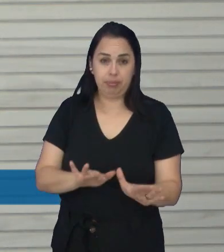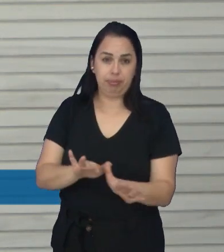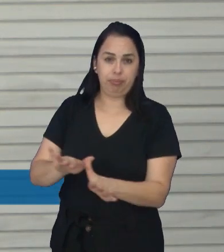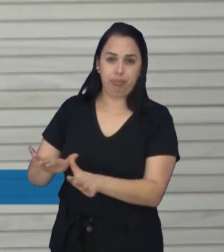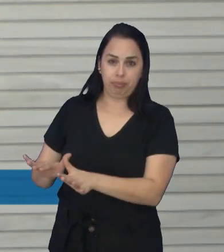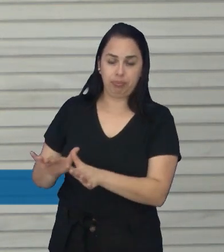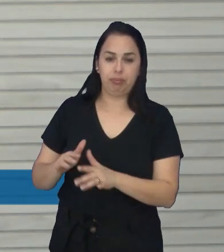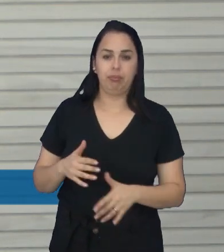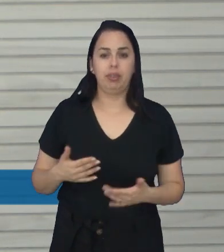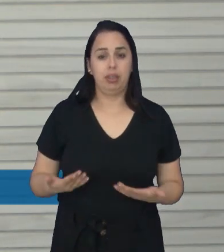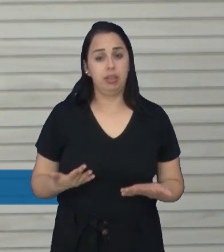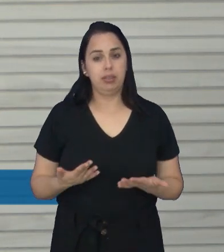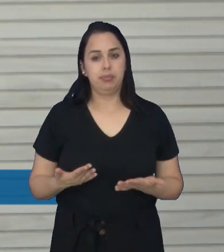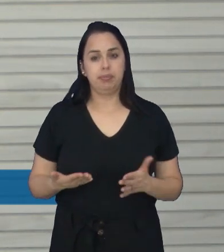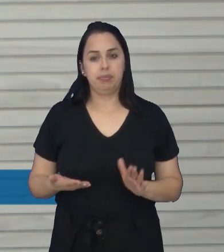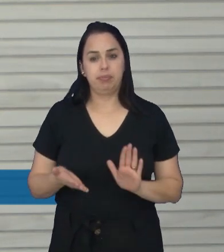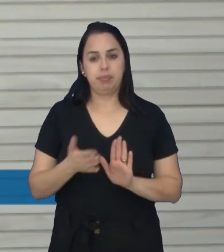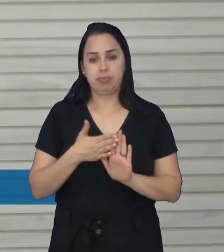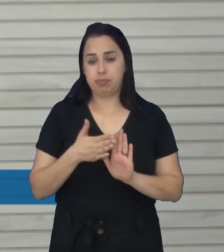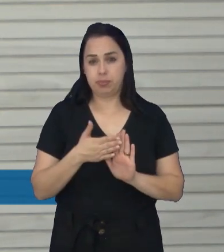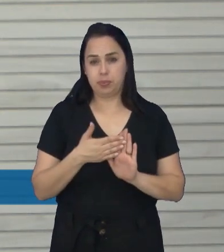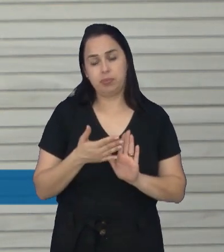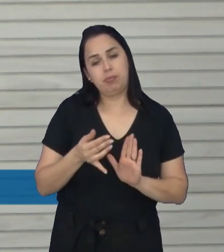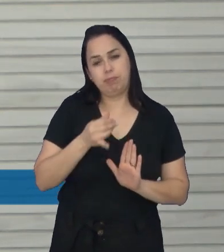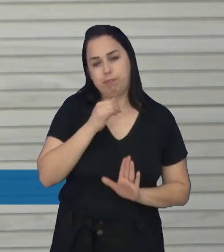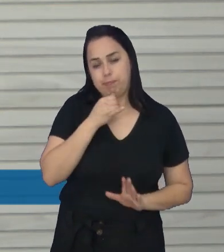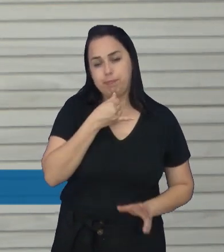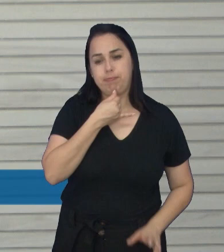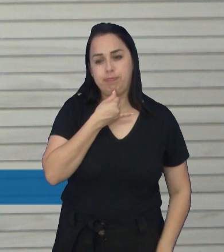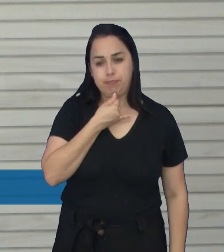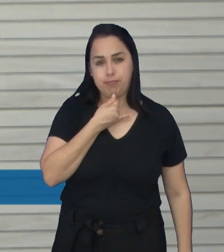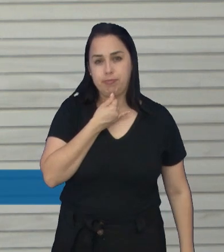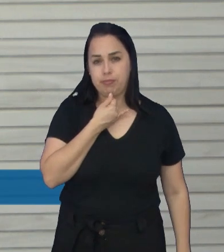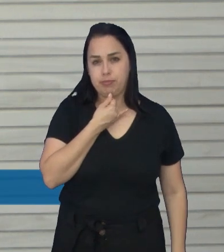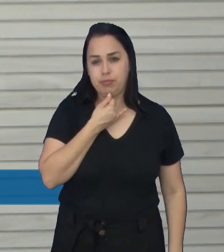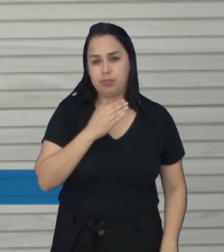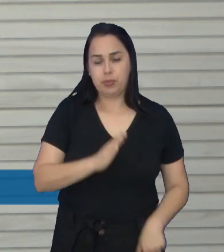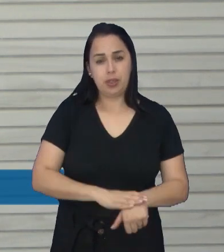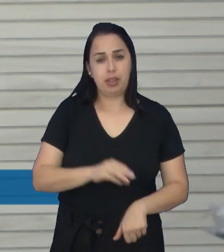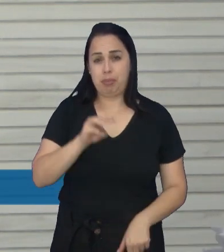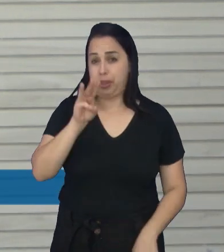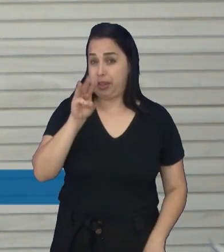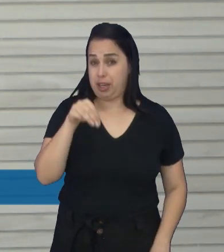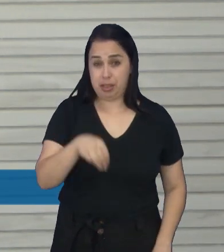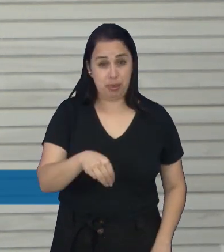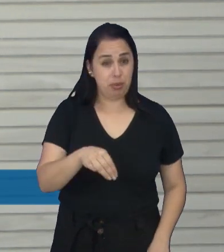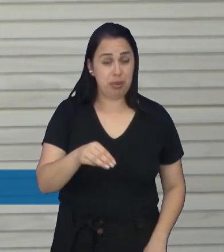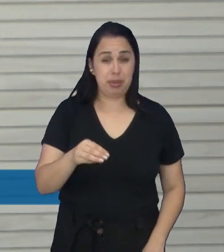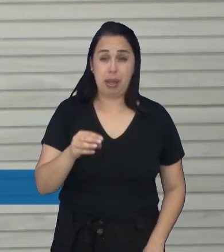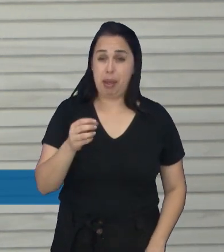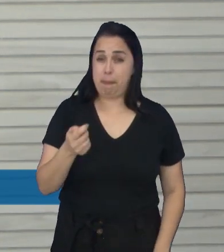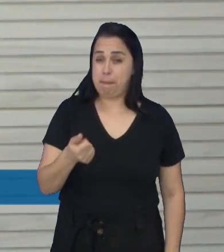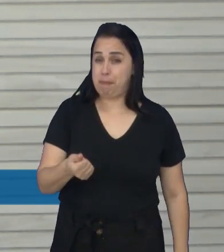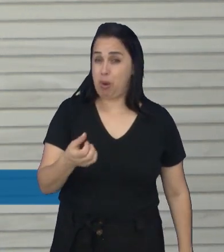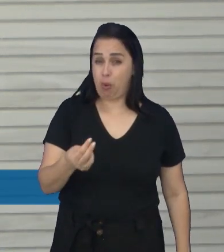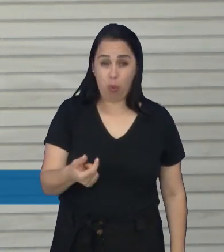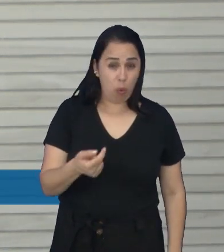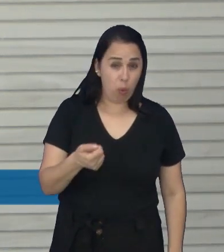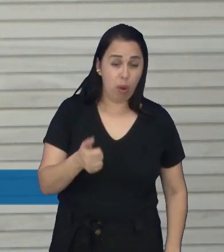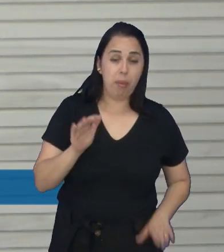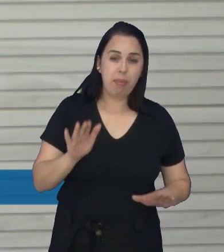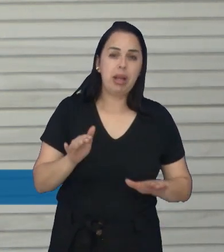então tô colocando aqui Infelizmente o tempo de 3 minutos realmente é pouco né mas fica